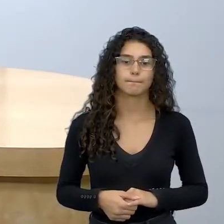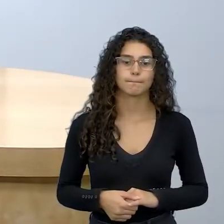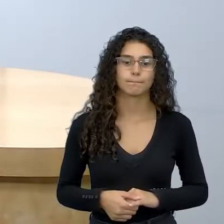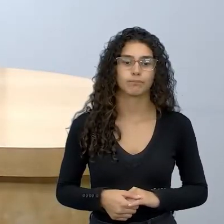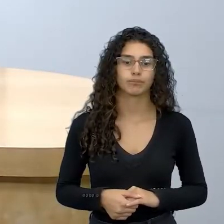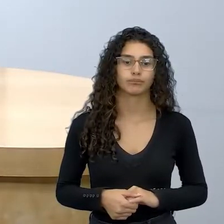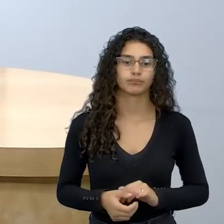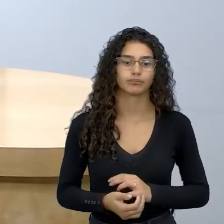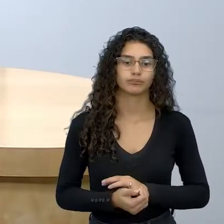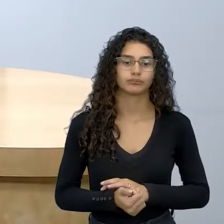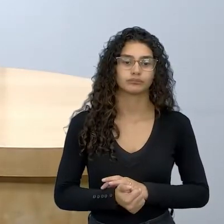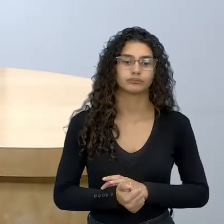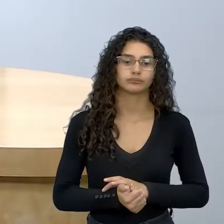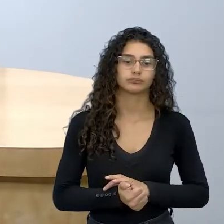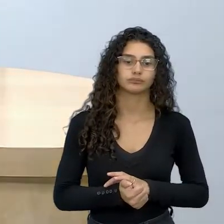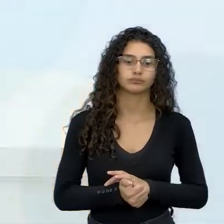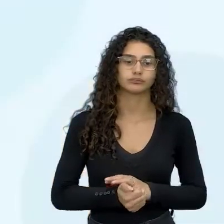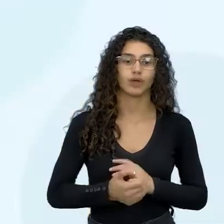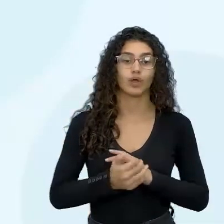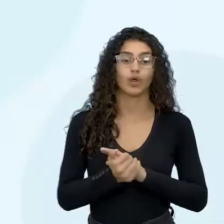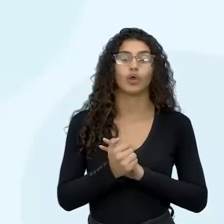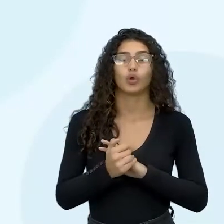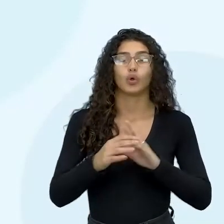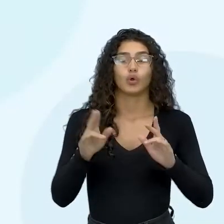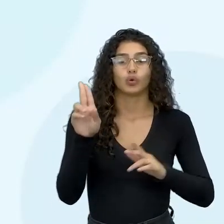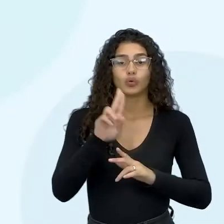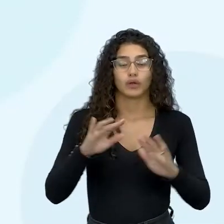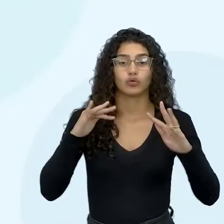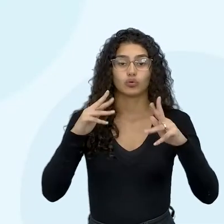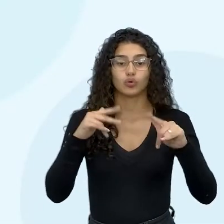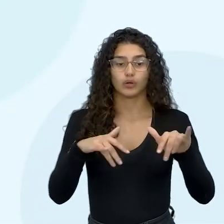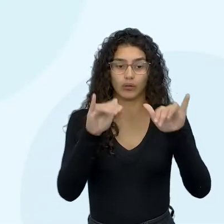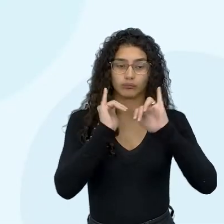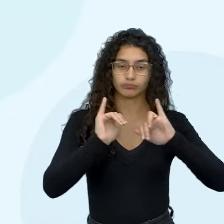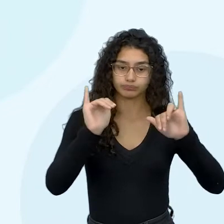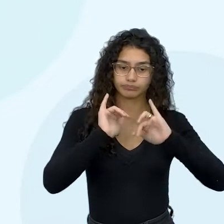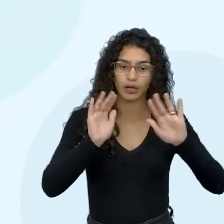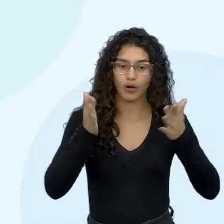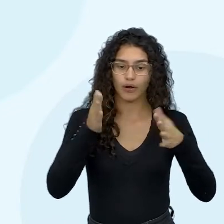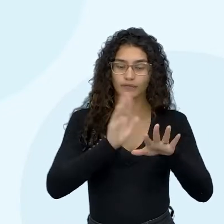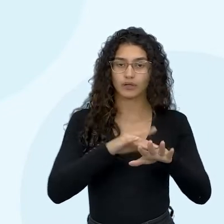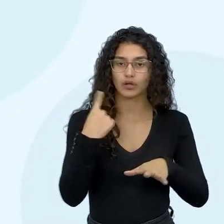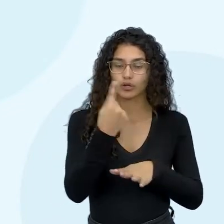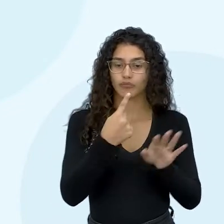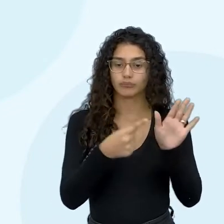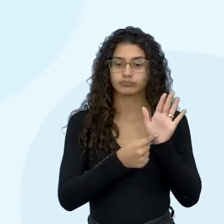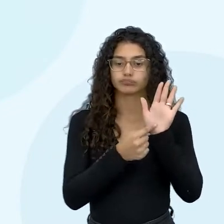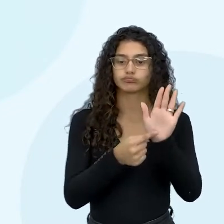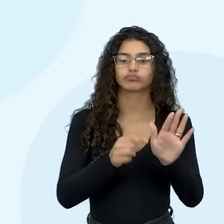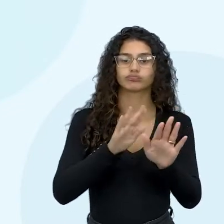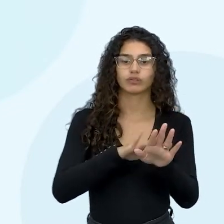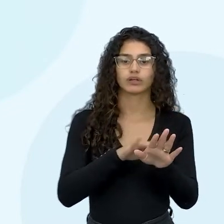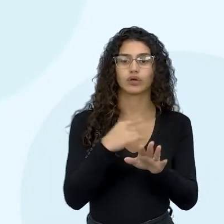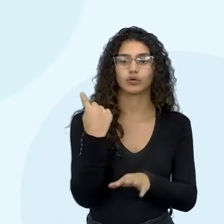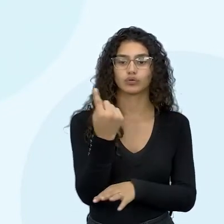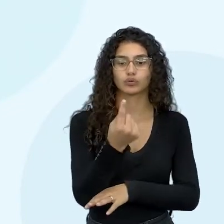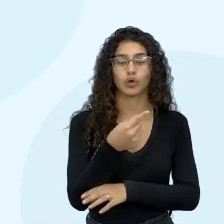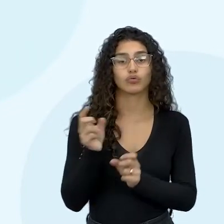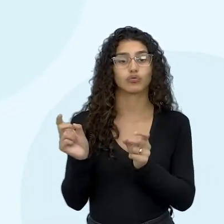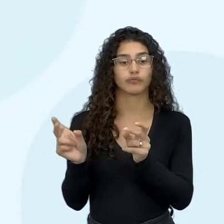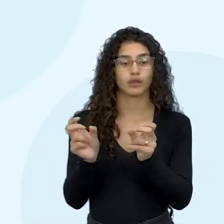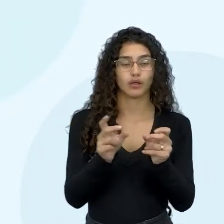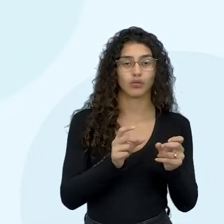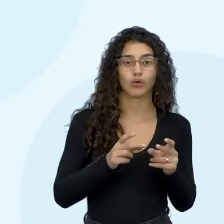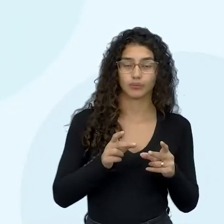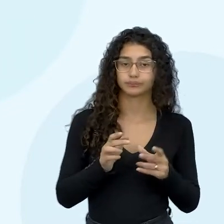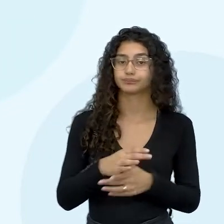E aí, eu peguei todas essas informações e agora a gente vai ativar o nosso modo